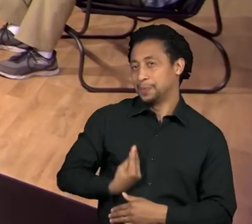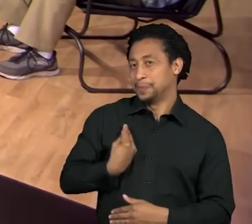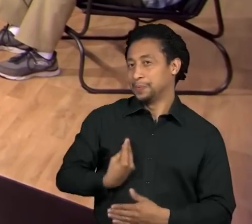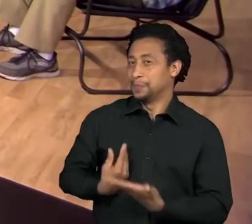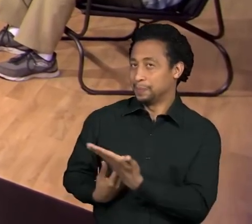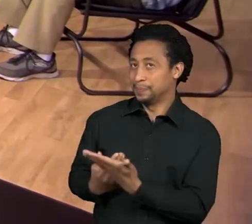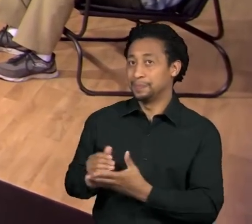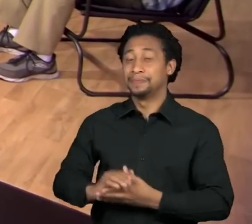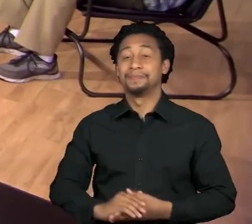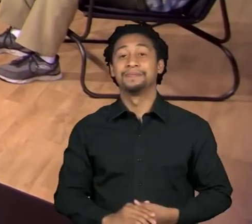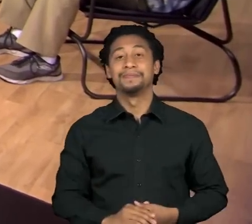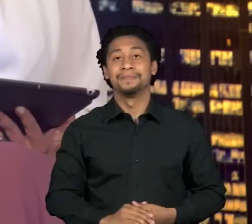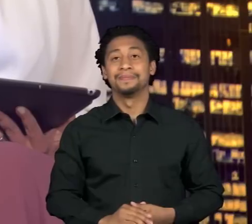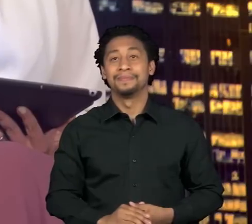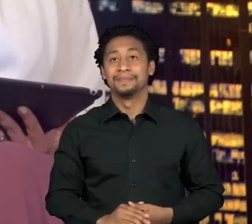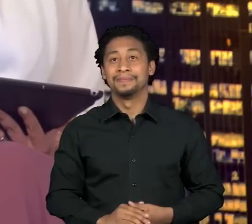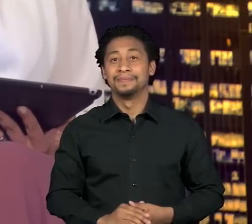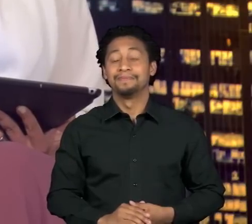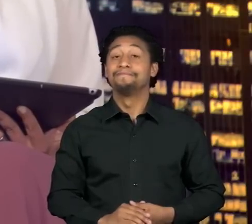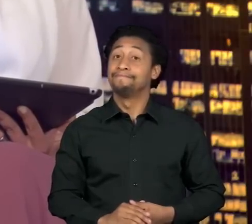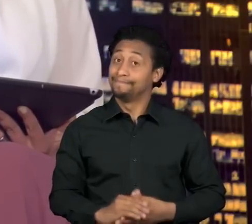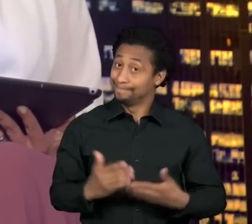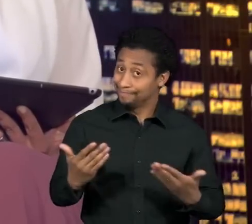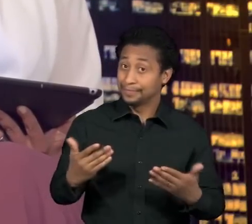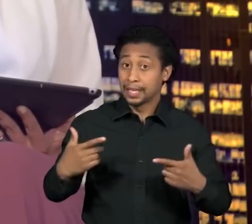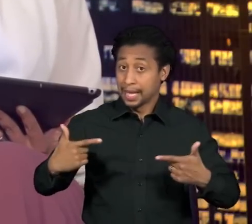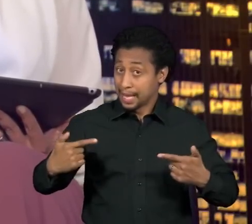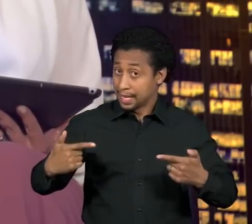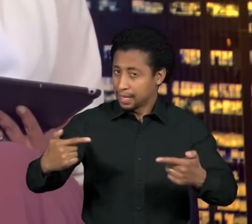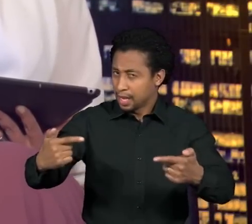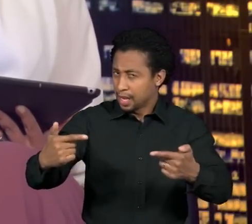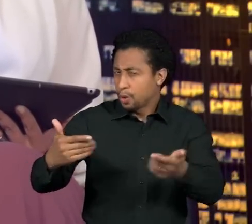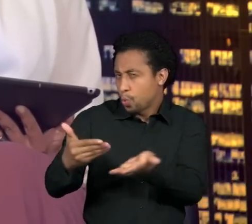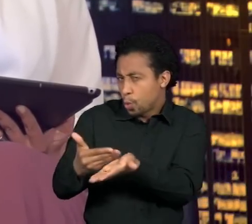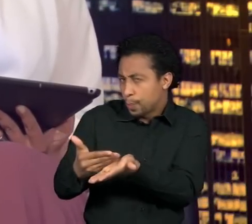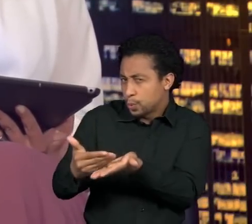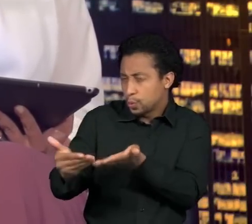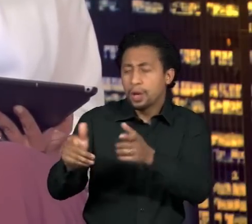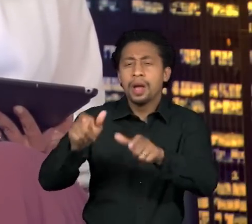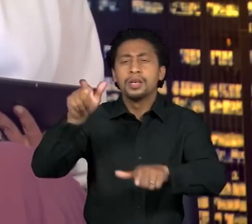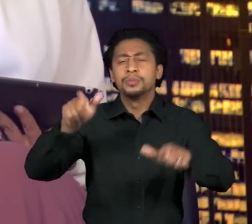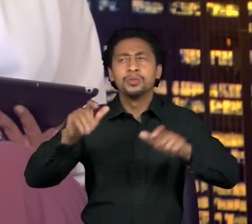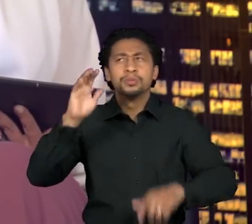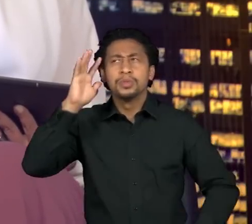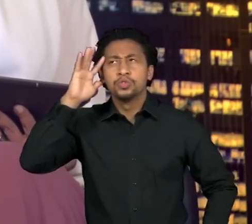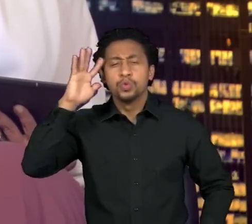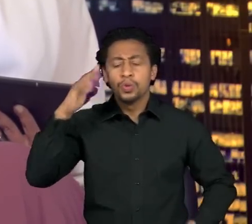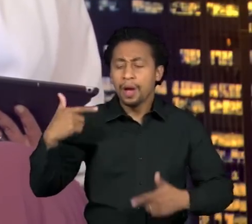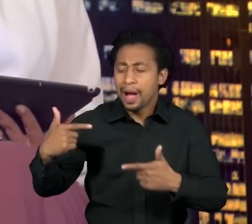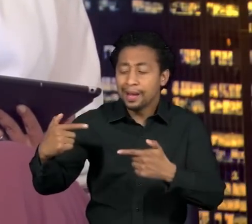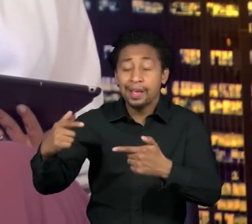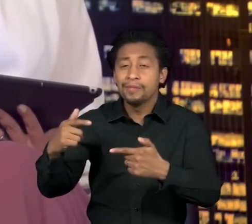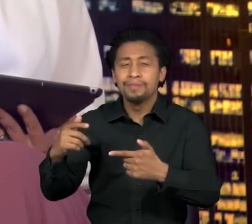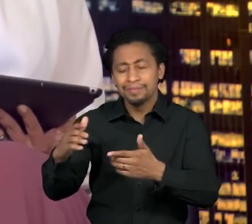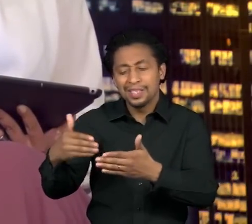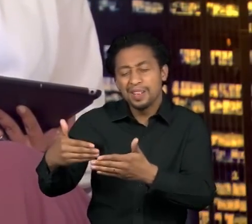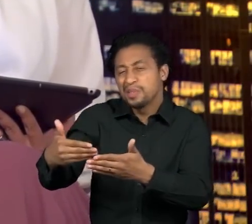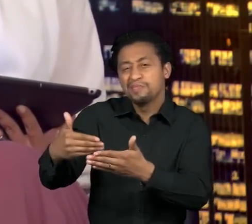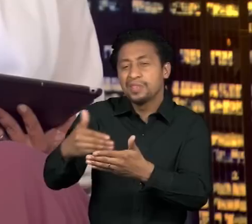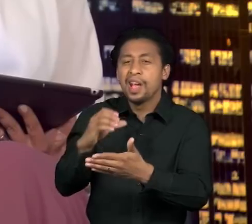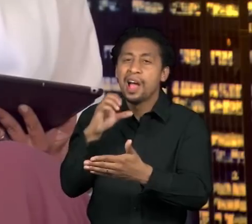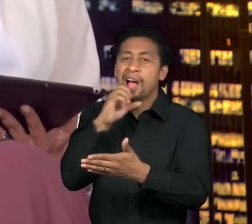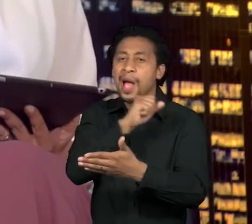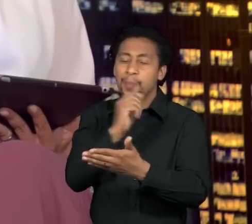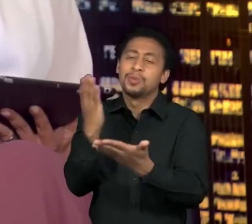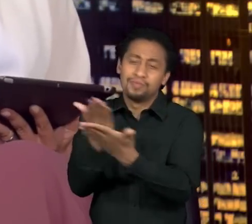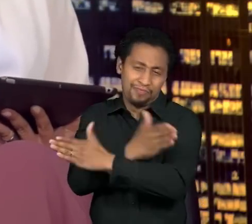Obrigada por estarem aqui hoje com a gente. Quando essa guerra começou, as pessoas imaginavam que poderia terminar logo, e lá se vão 8 meses. O que